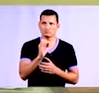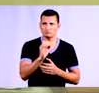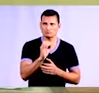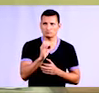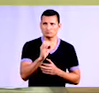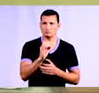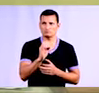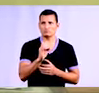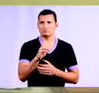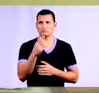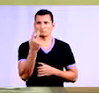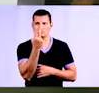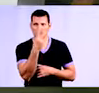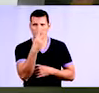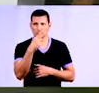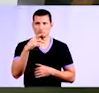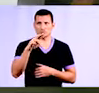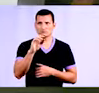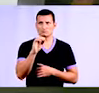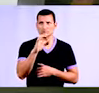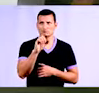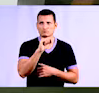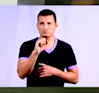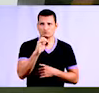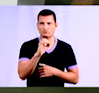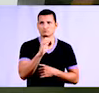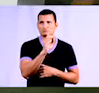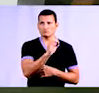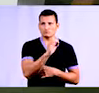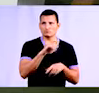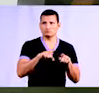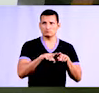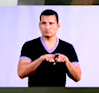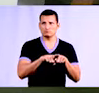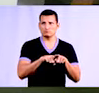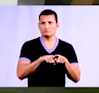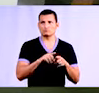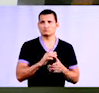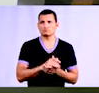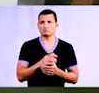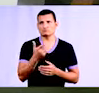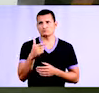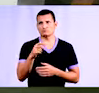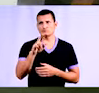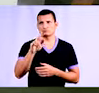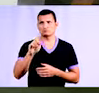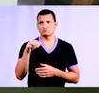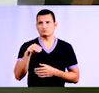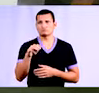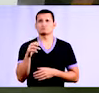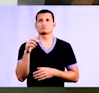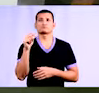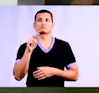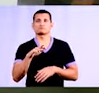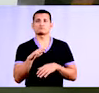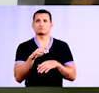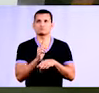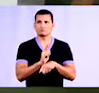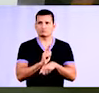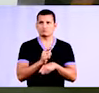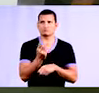vai carregar o seu processo. E aí? No 0 também. No 0 também. Né? Porque não tem o GM, então o que aconteceria? Quem vai gerenciar essa bagunça? Os